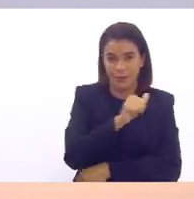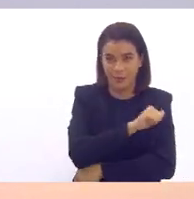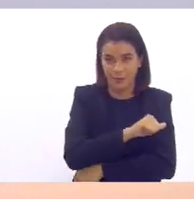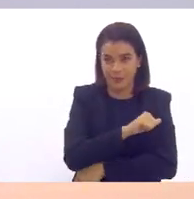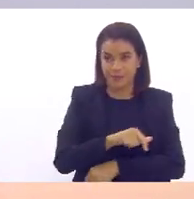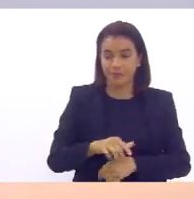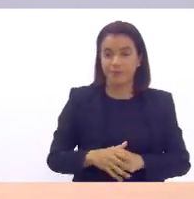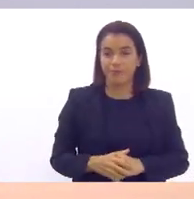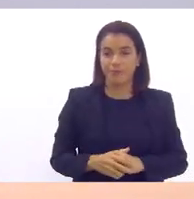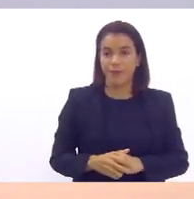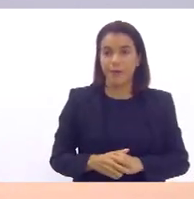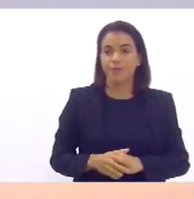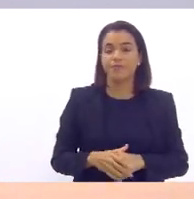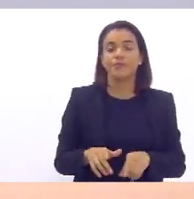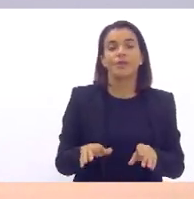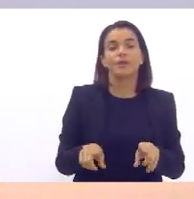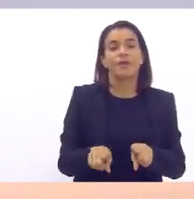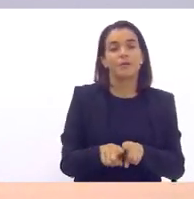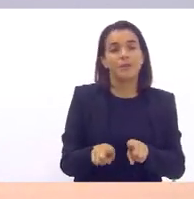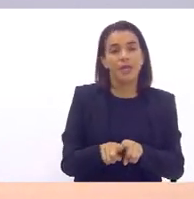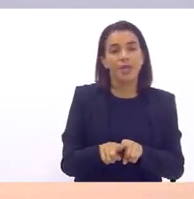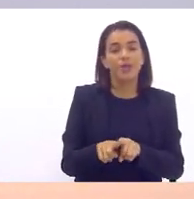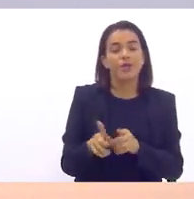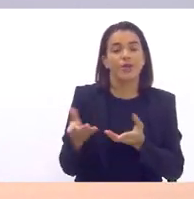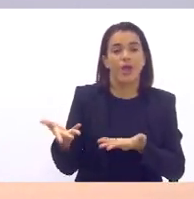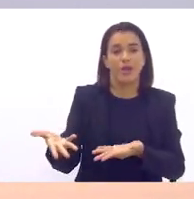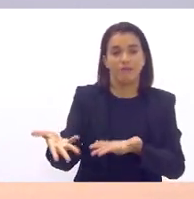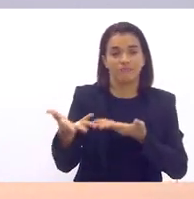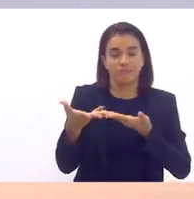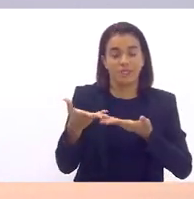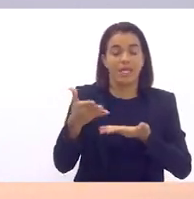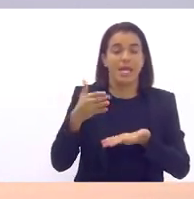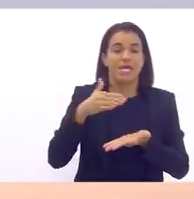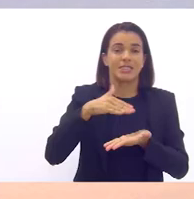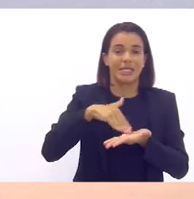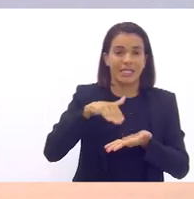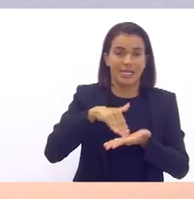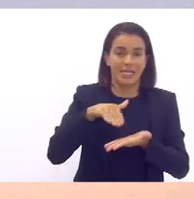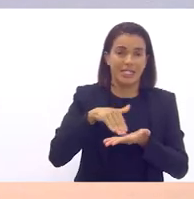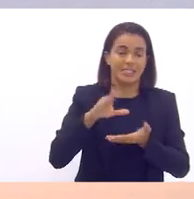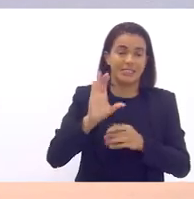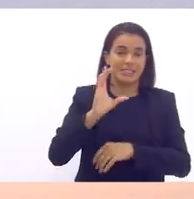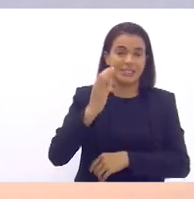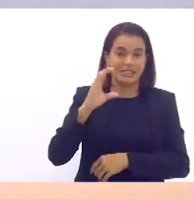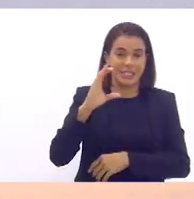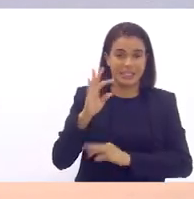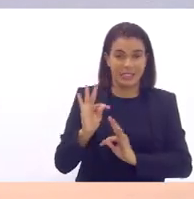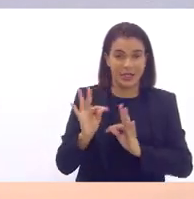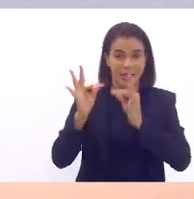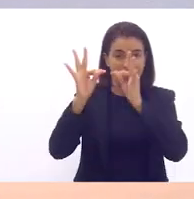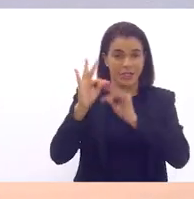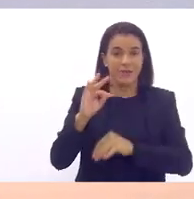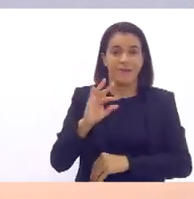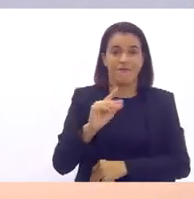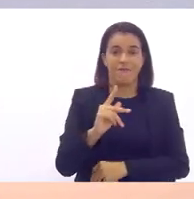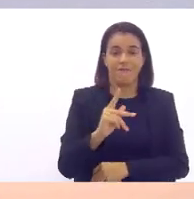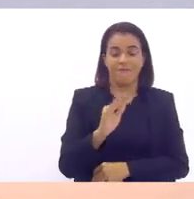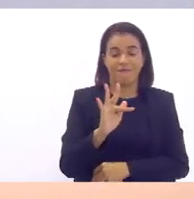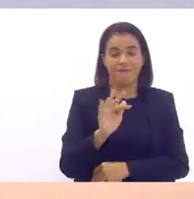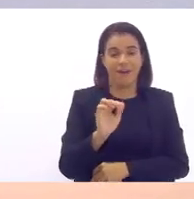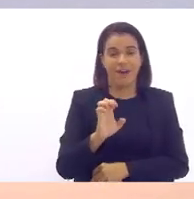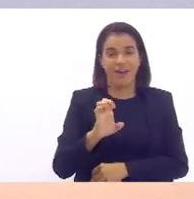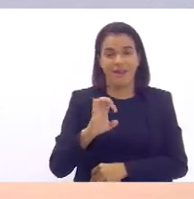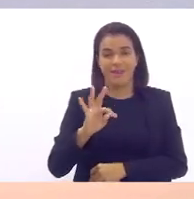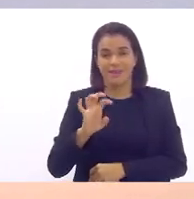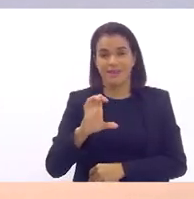exemplo também os as nossas a nossa Secretaria de ciência e tecnologia com a sua ftec a nossa Secretaria de Trabalho a